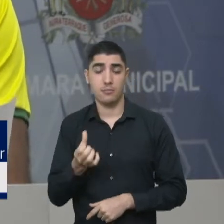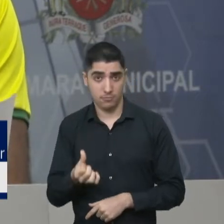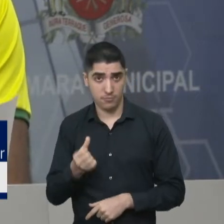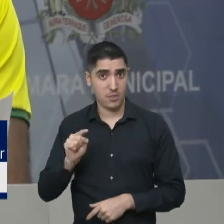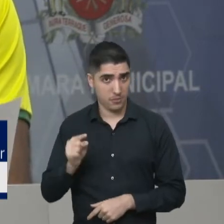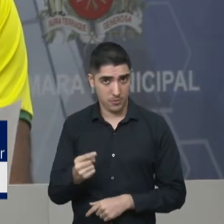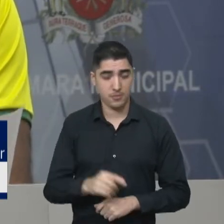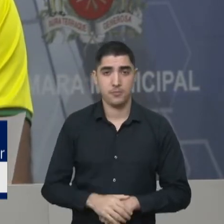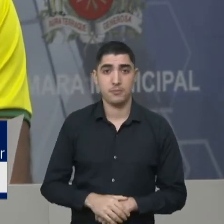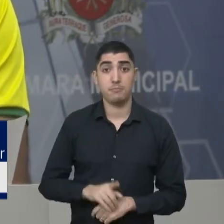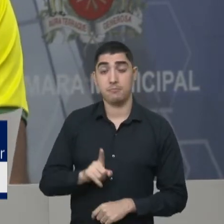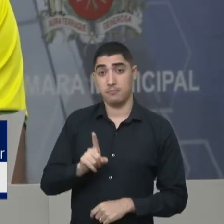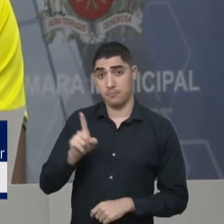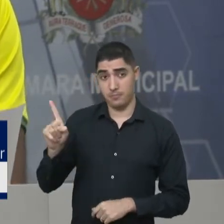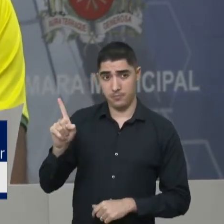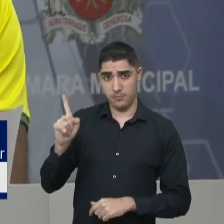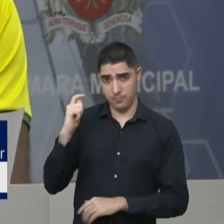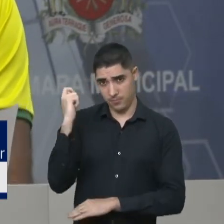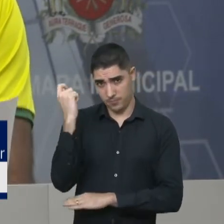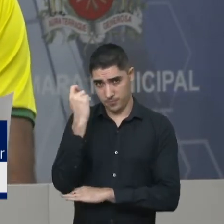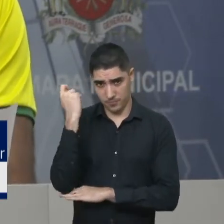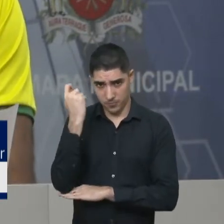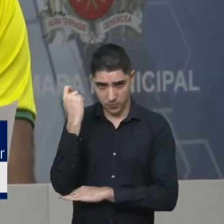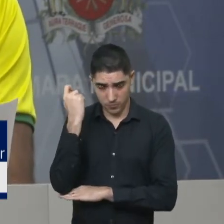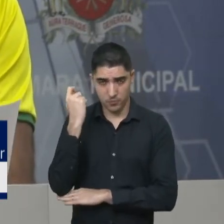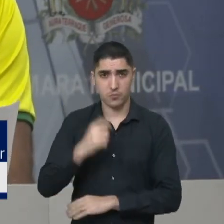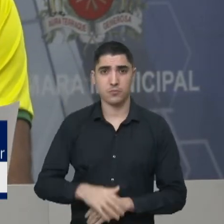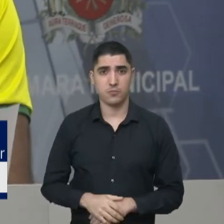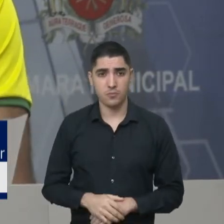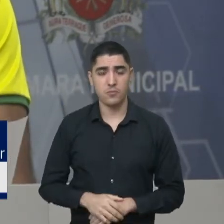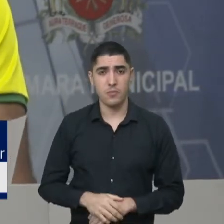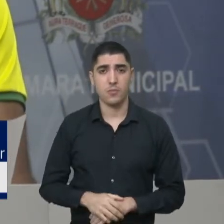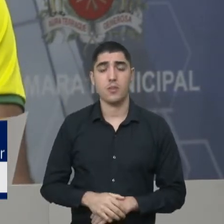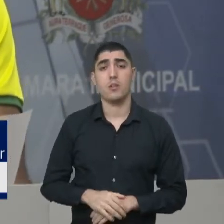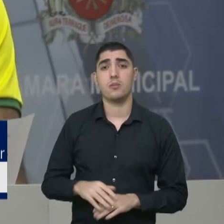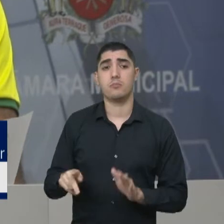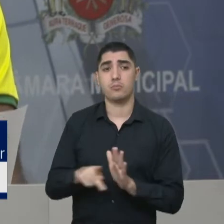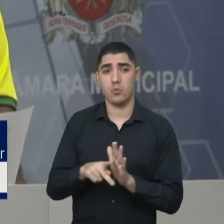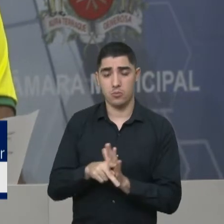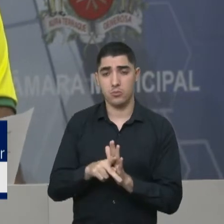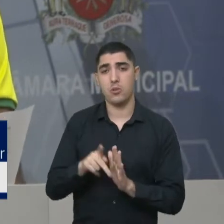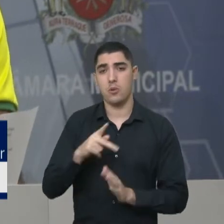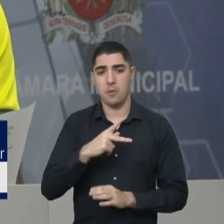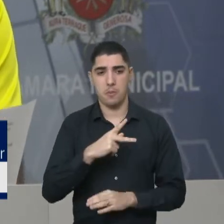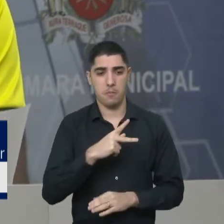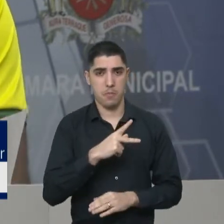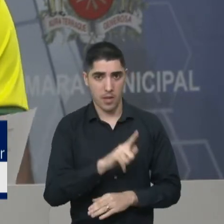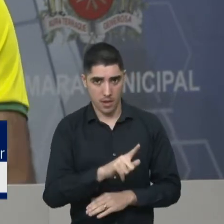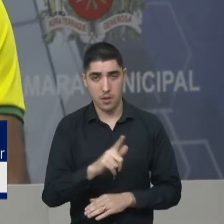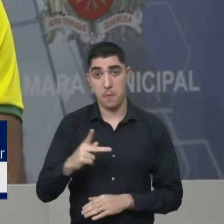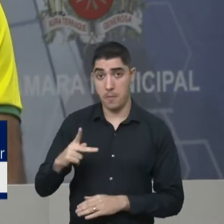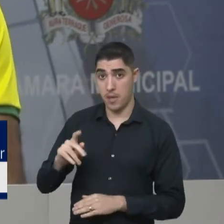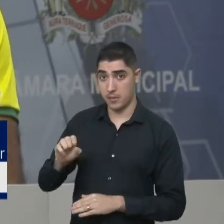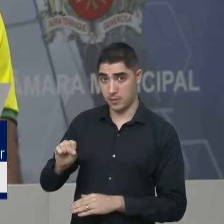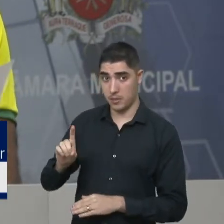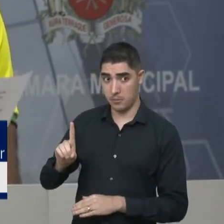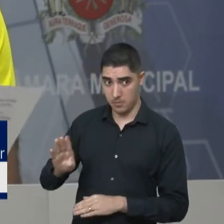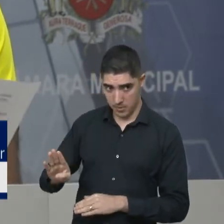seguindo. No Rio Grande do Sul, disputa segundo turno, o candidato do PL e o candidato do PSDB, que não pediu voto para o